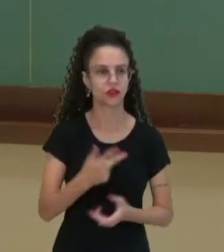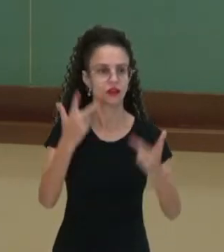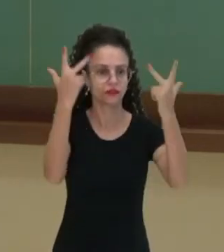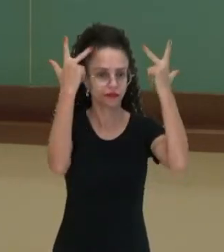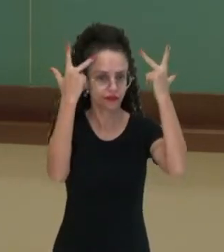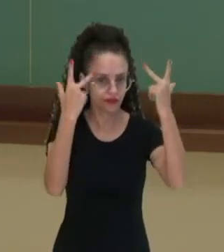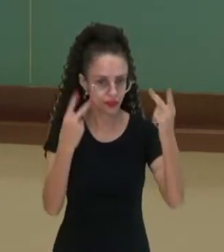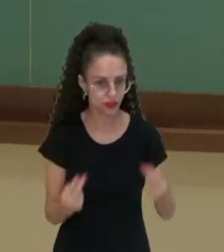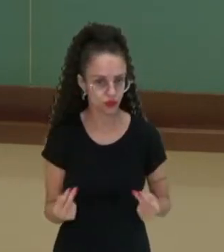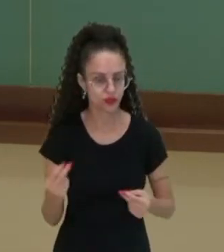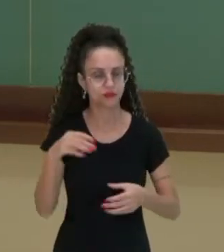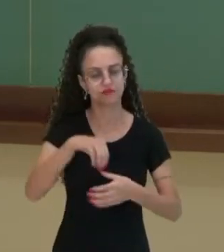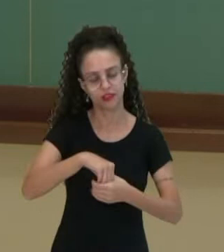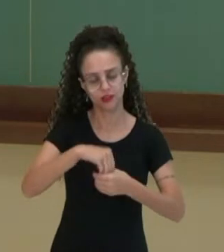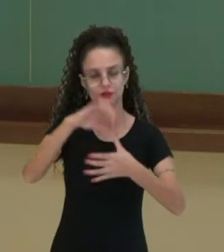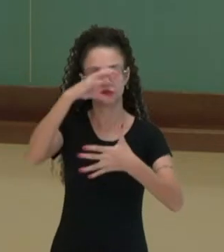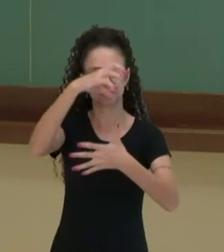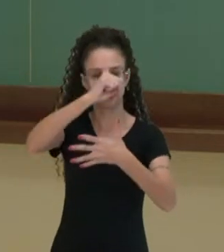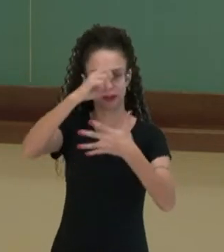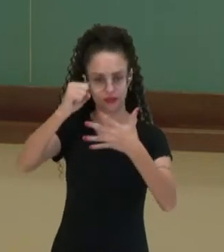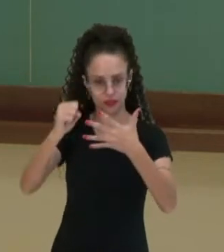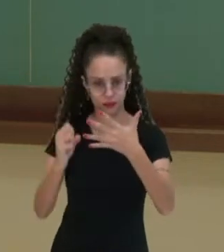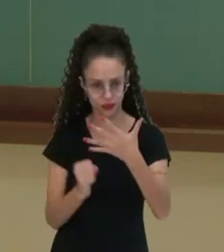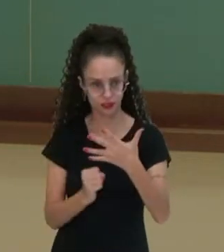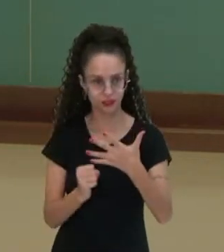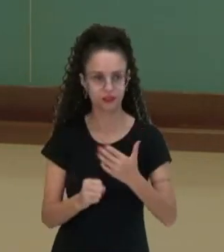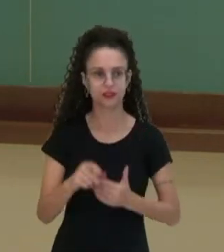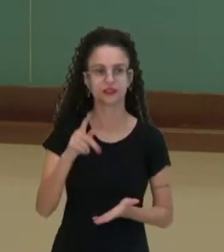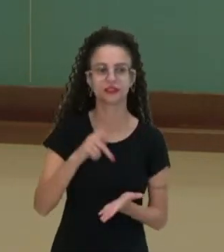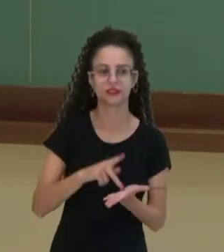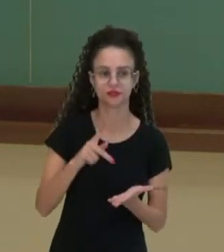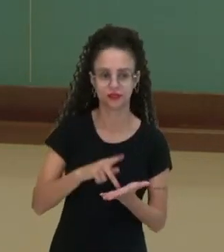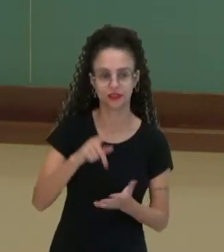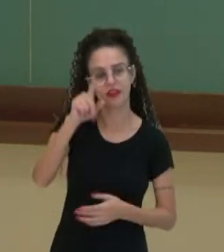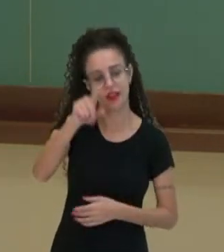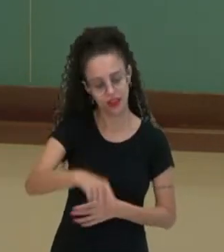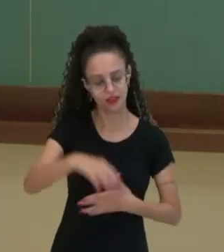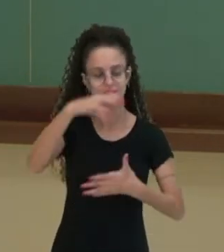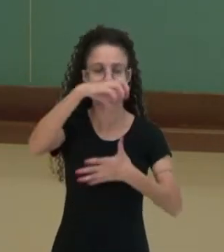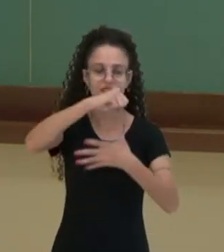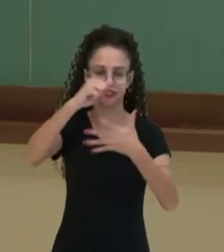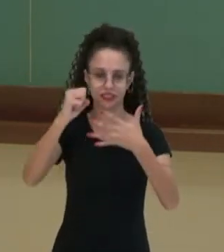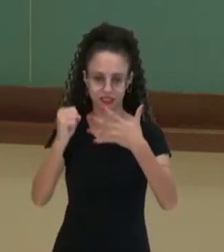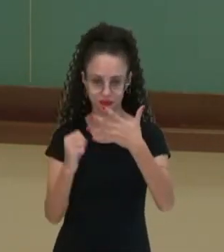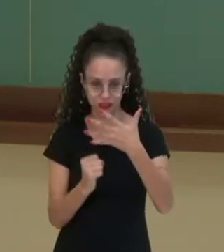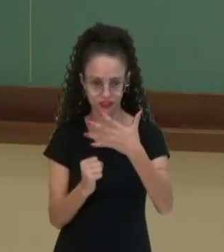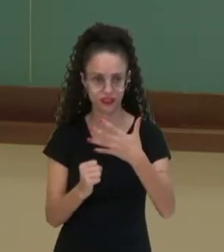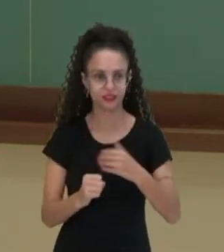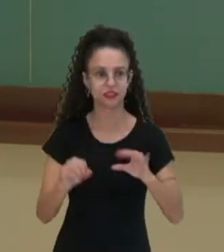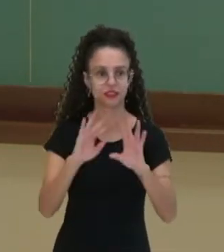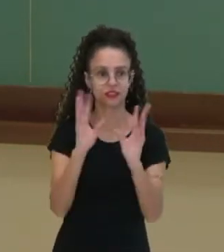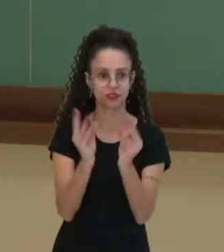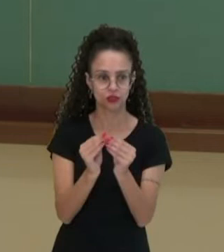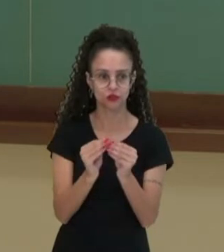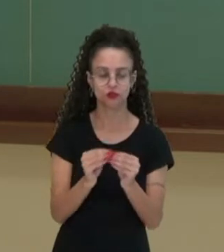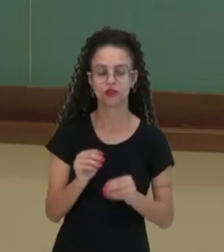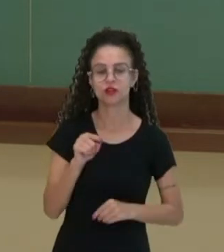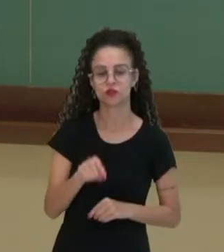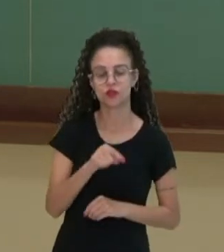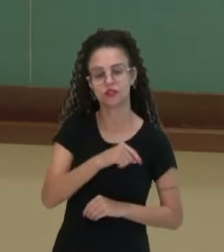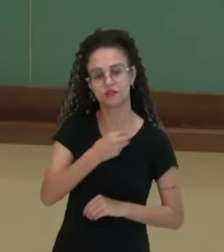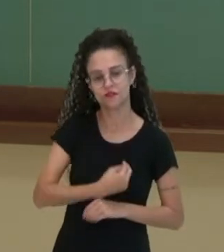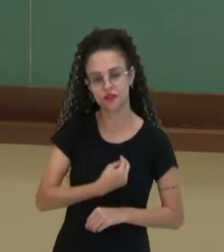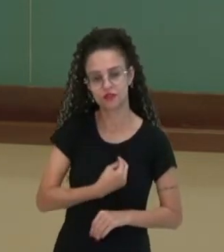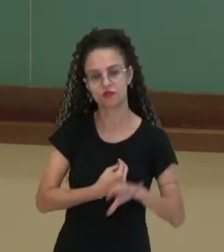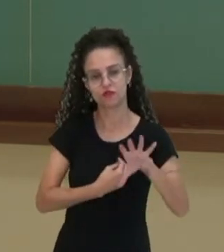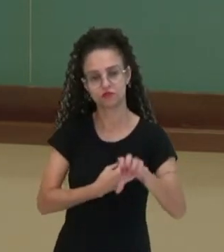natural, dentro da cadeia alimentar. Na verdade, isso é uma cadeia alimentar, né? Resumidamente, é um ser vivo que